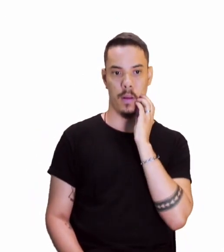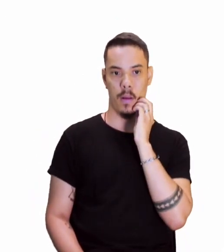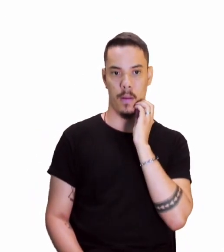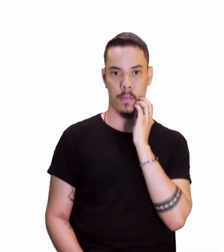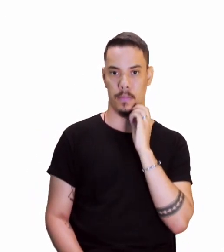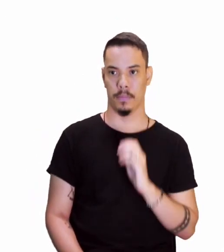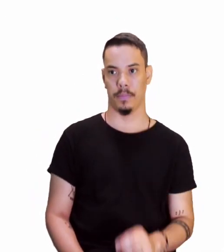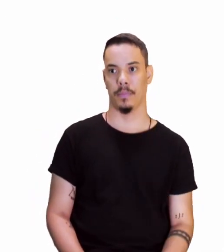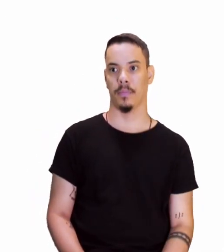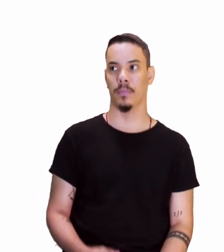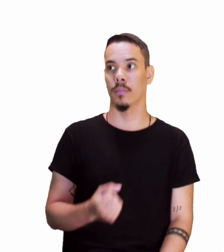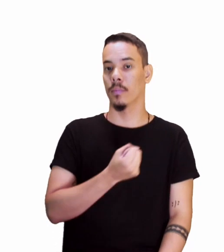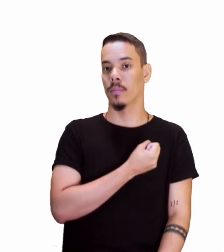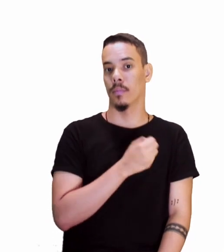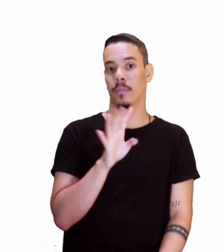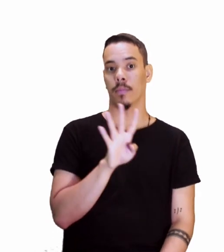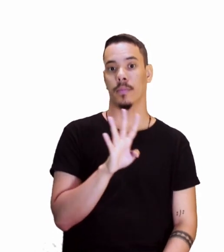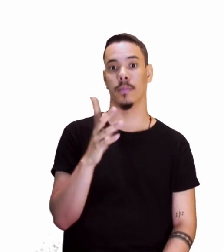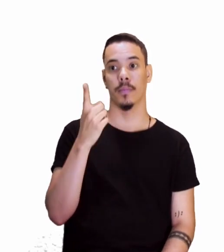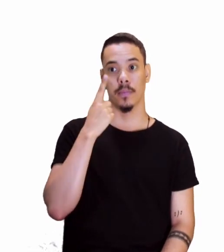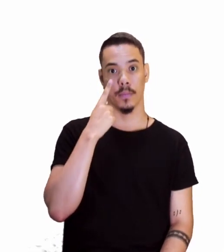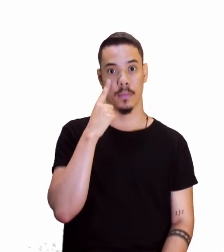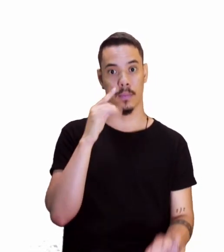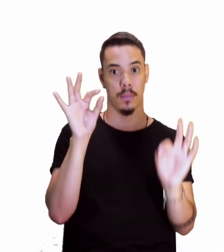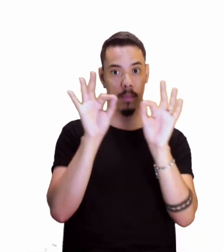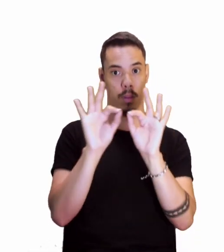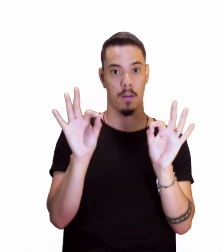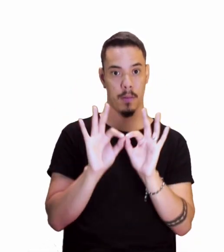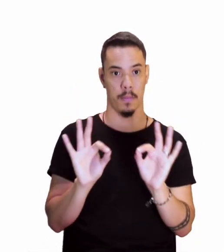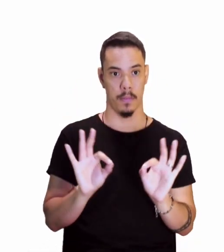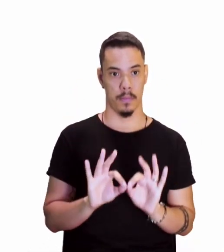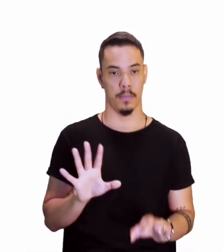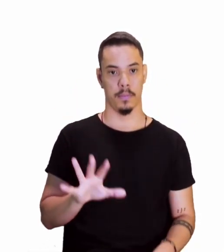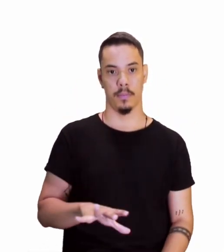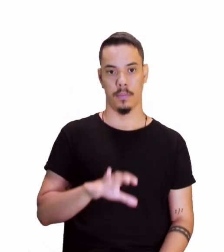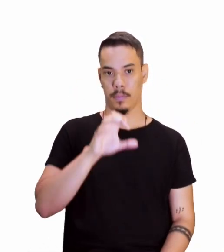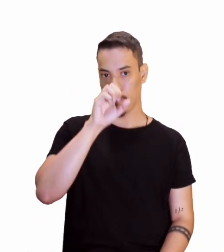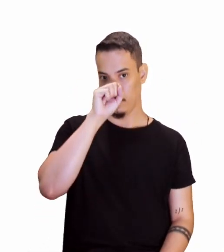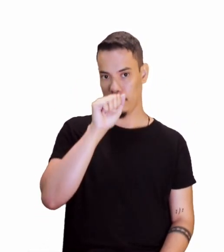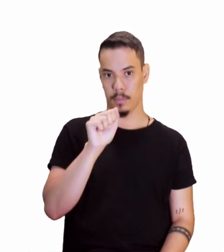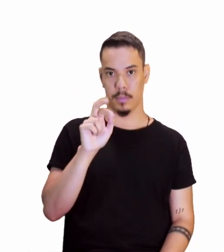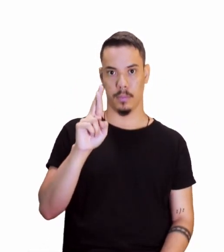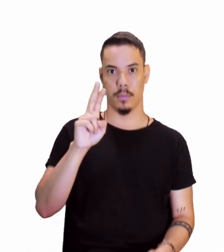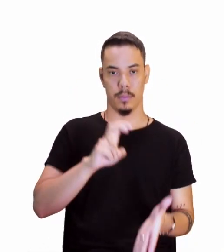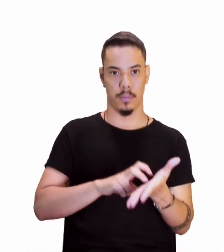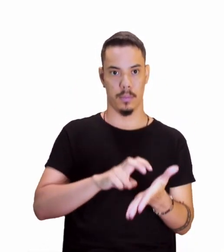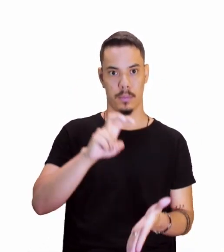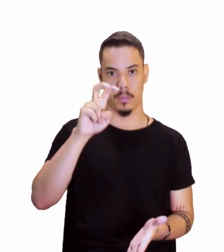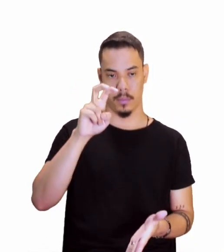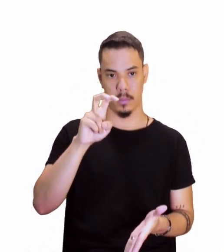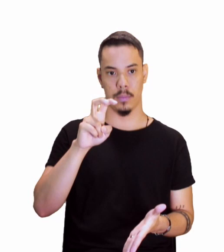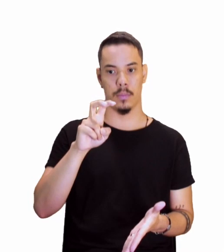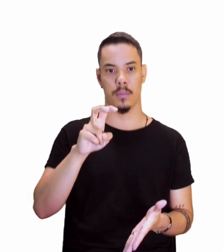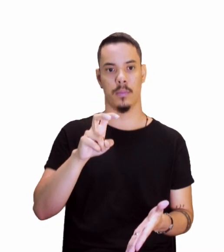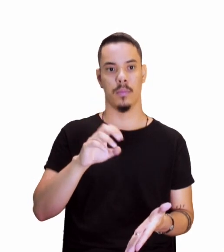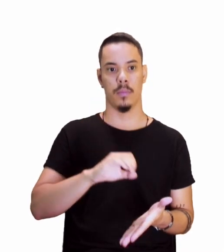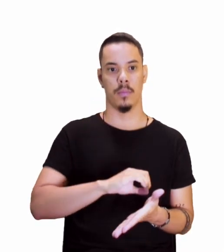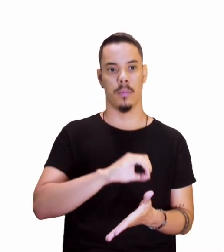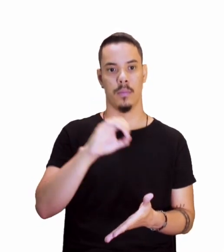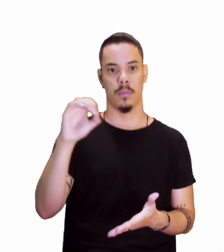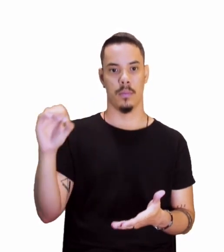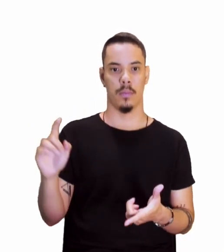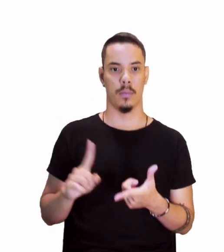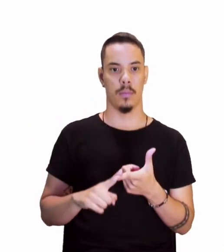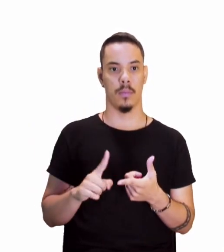Questão 4. Vejamos as seguintes frases. Ó. Aspiro a da manhã. Aspiro a